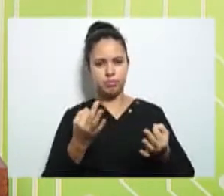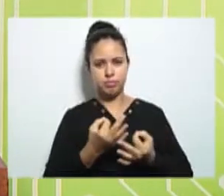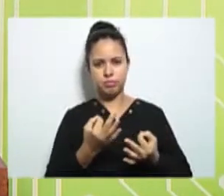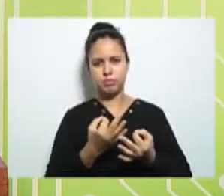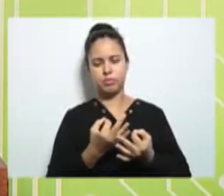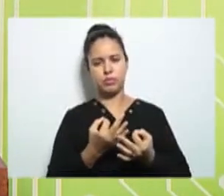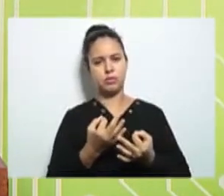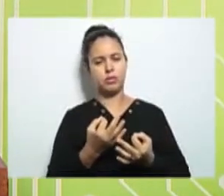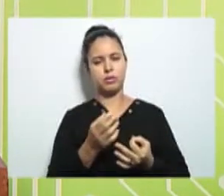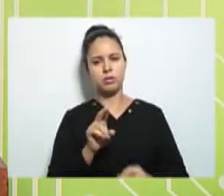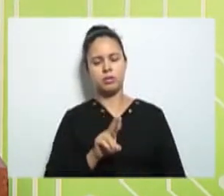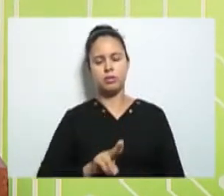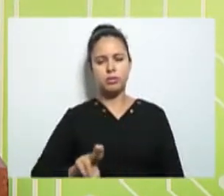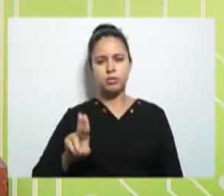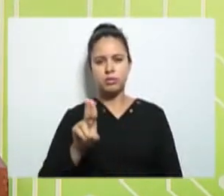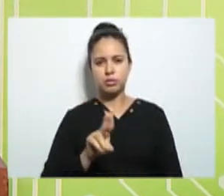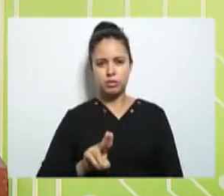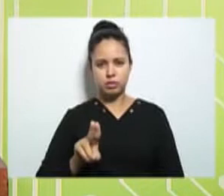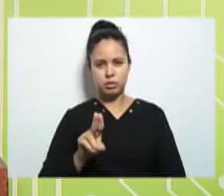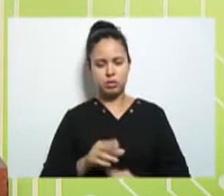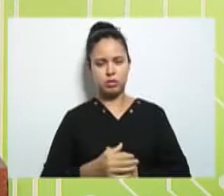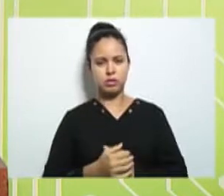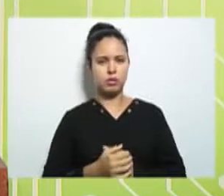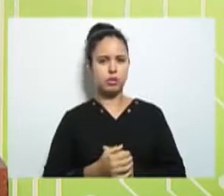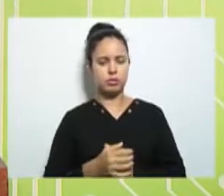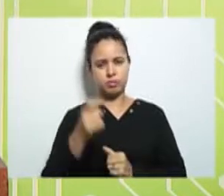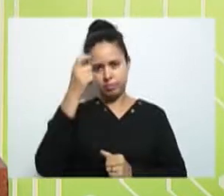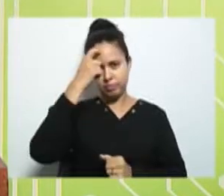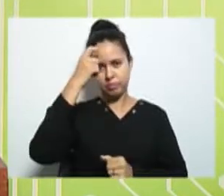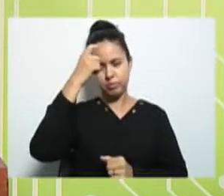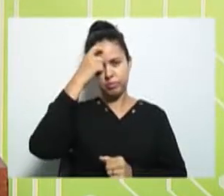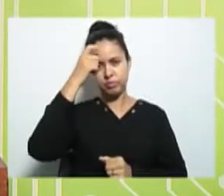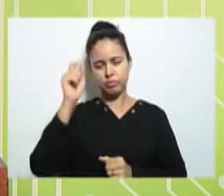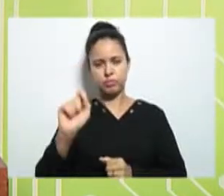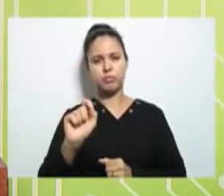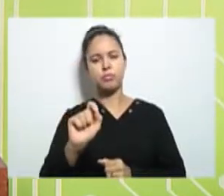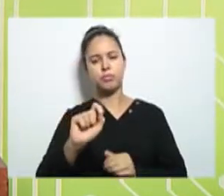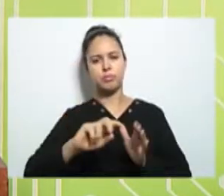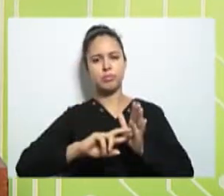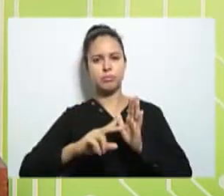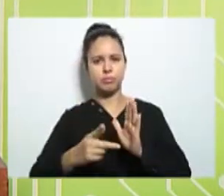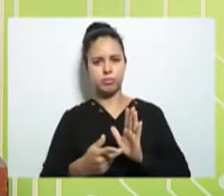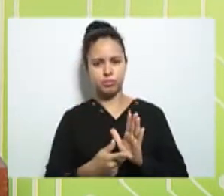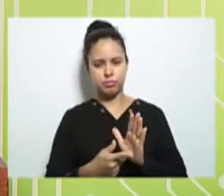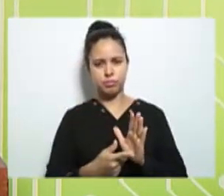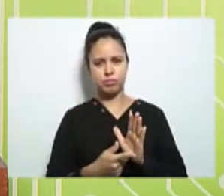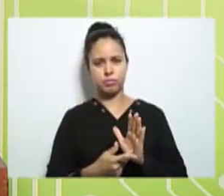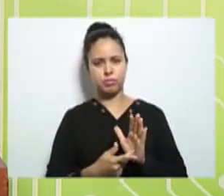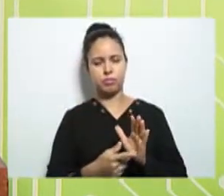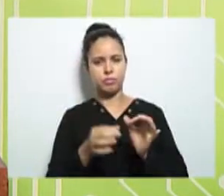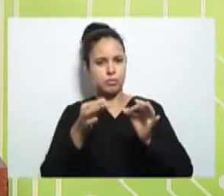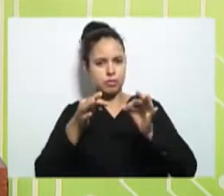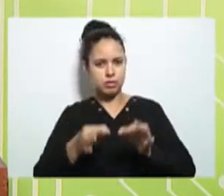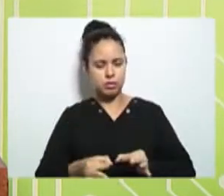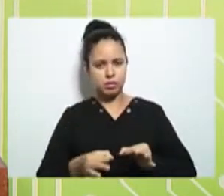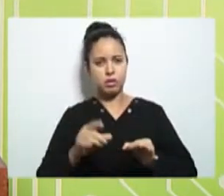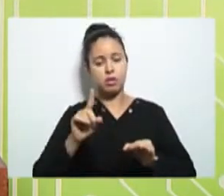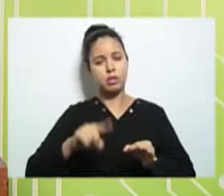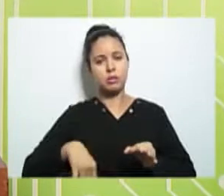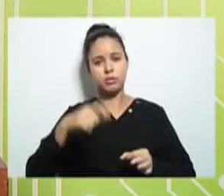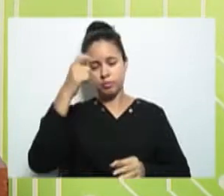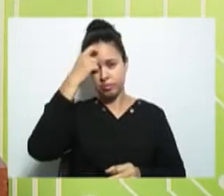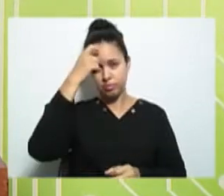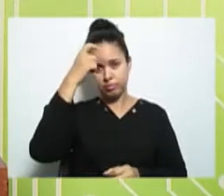conseguir utilizar. Gente, essa memória que o vendedor está falando, geralmente não, essa memória com certeza é a memória secundária,